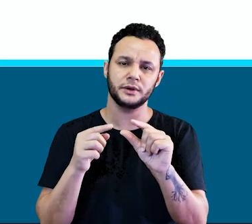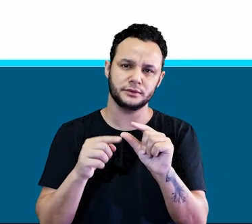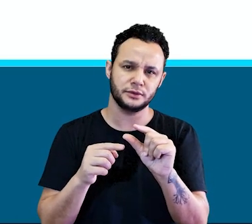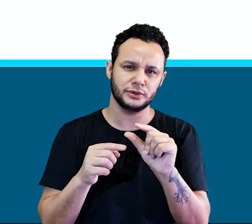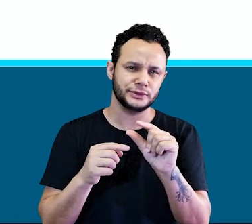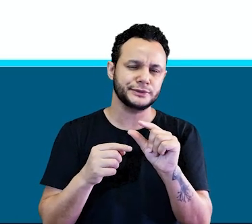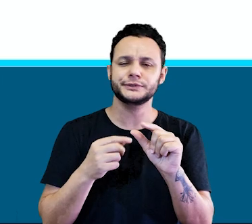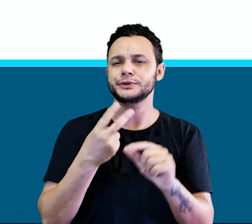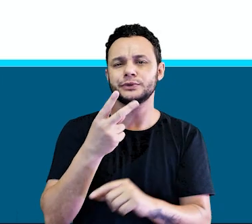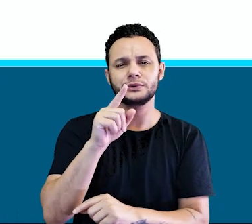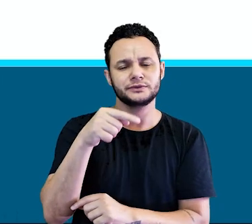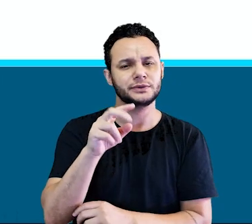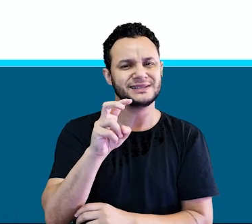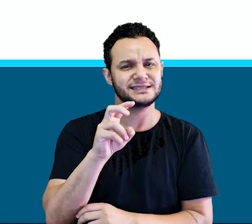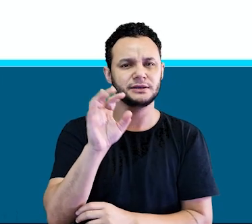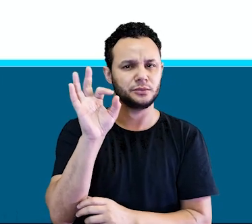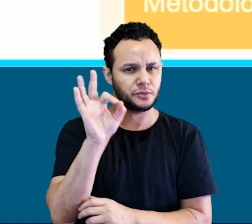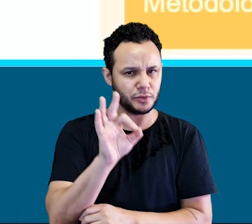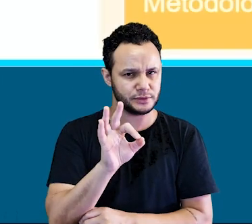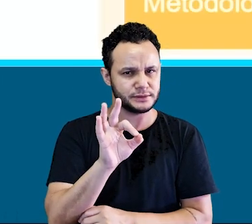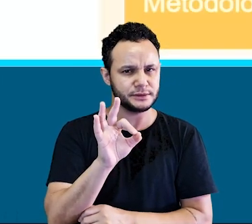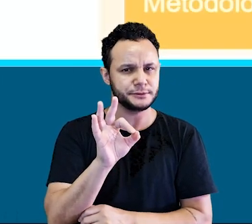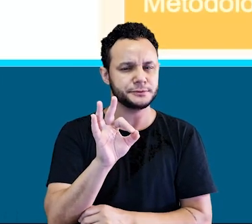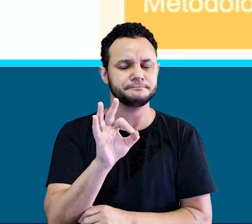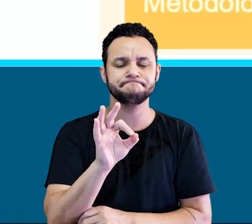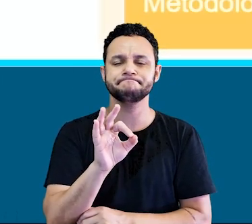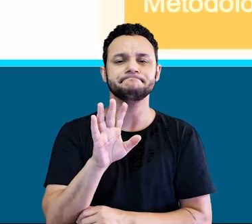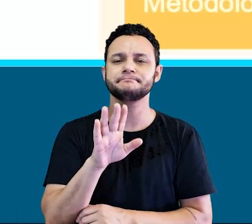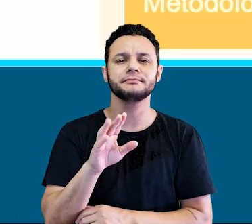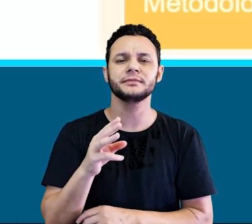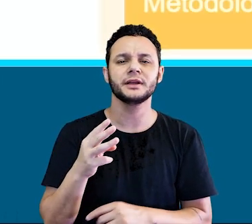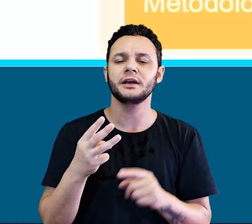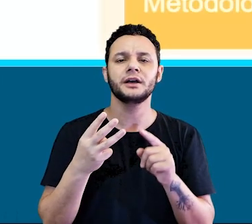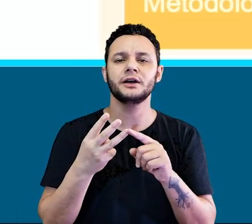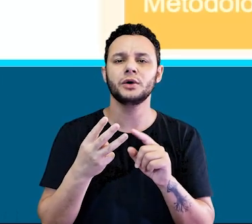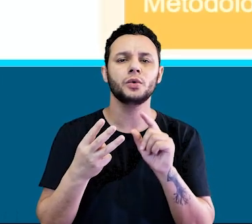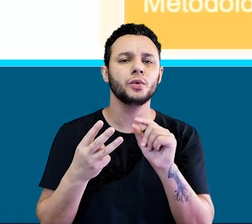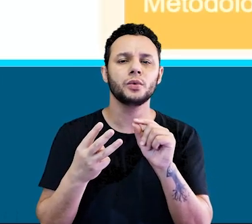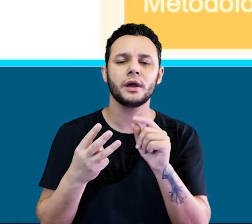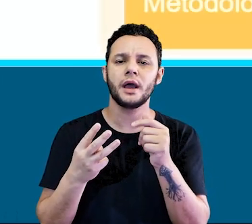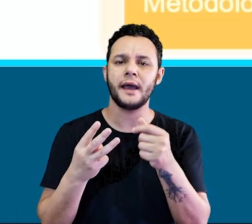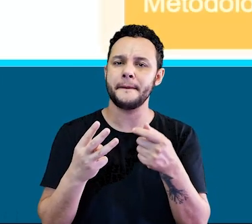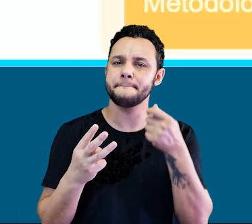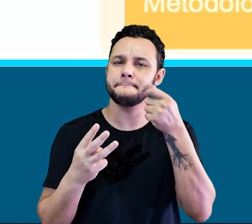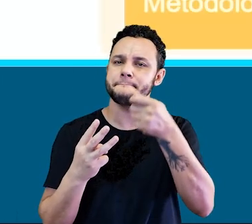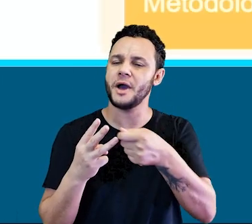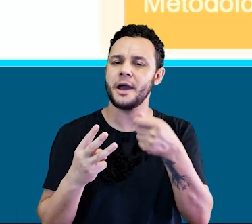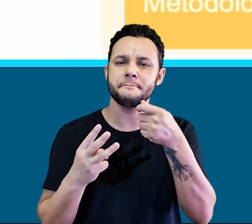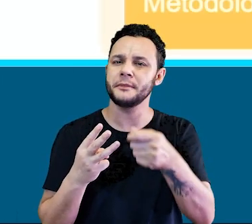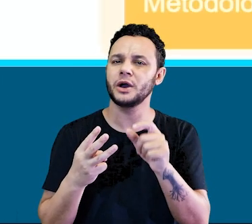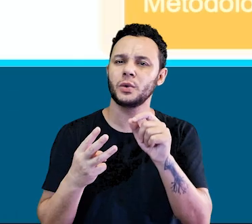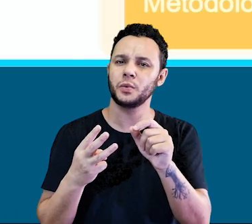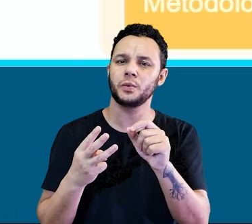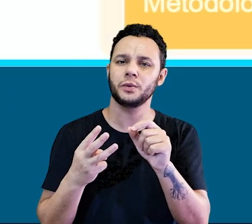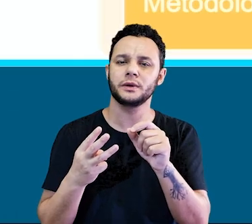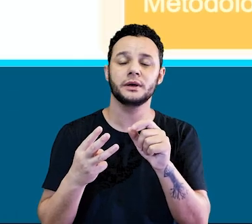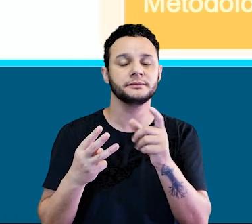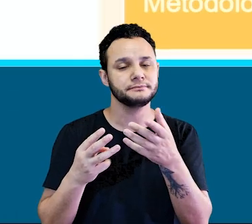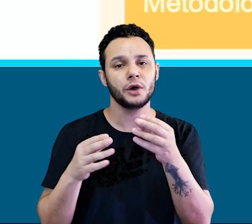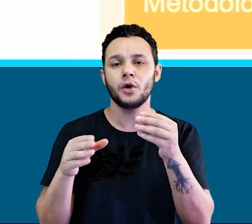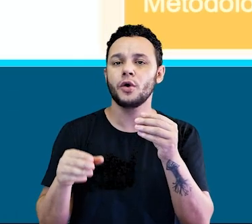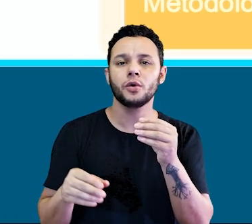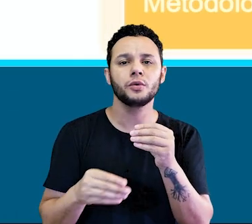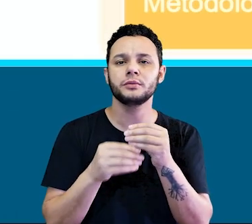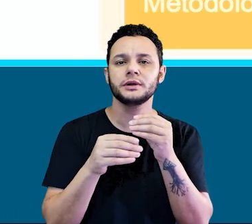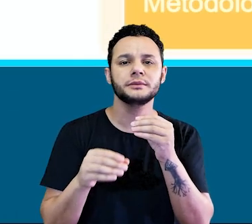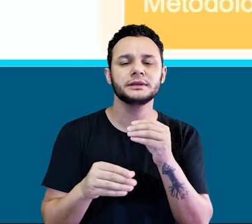menor também, né, gente? Que é de 2,5%. E ele é um valor, é uma complementação